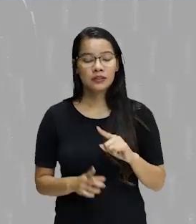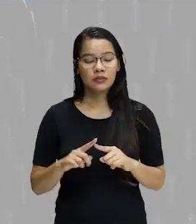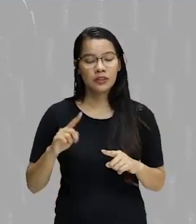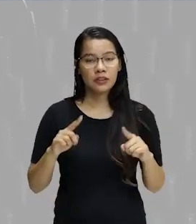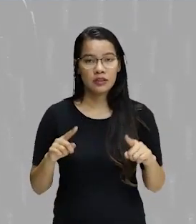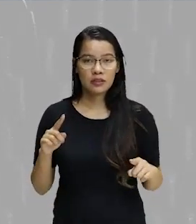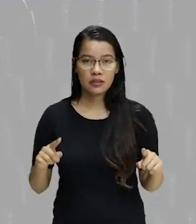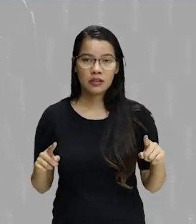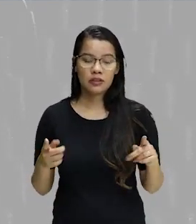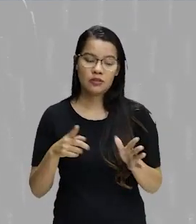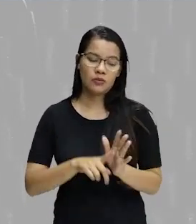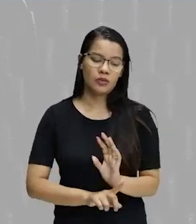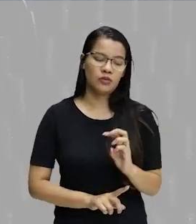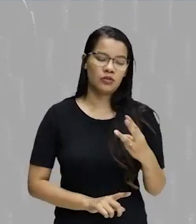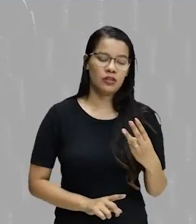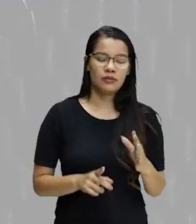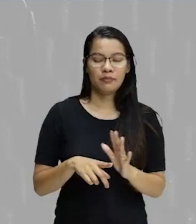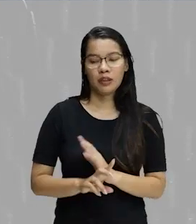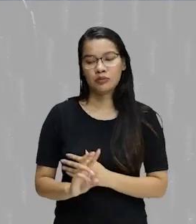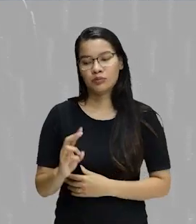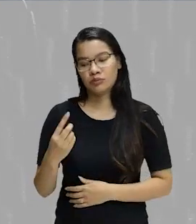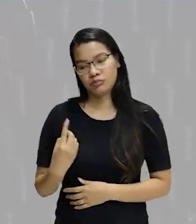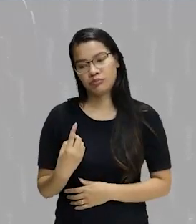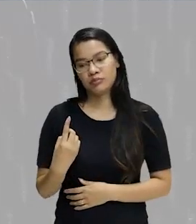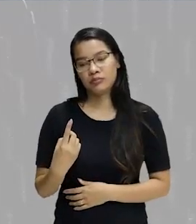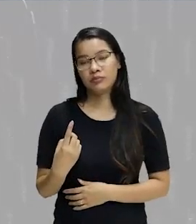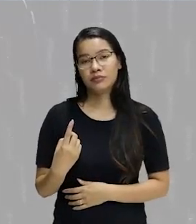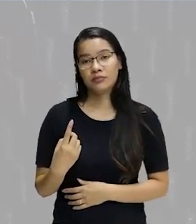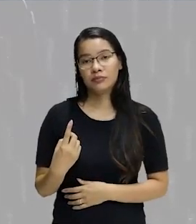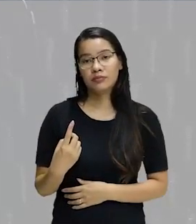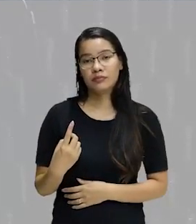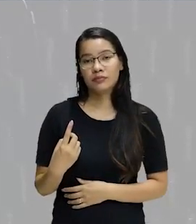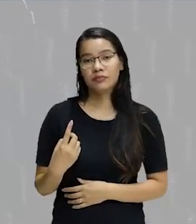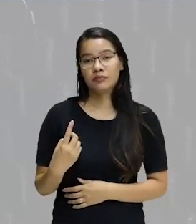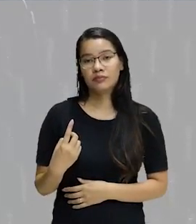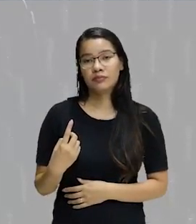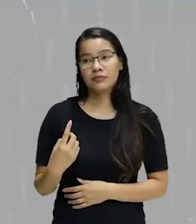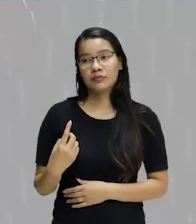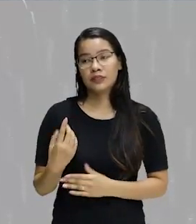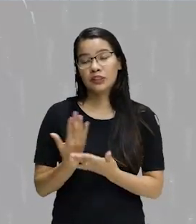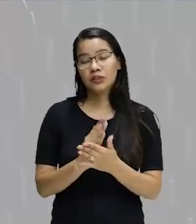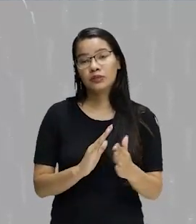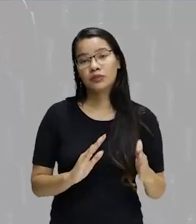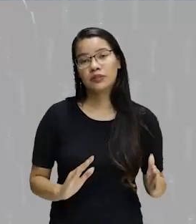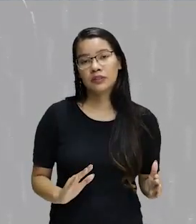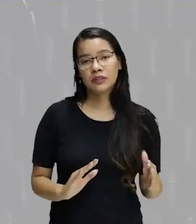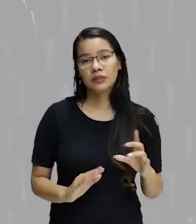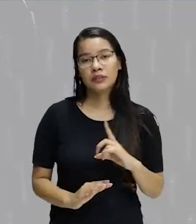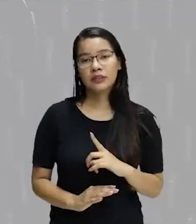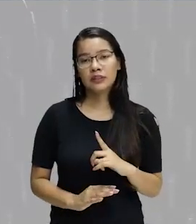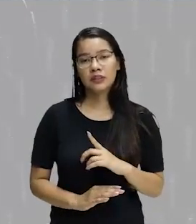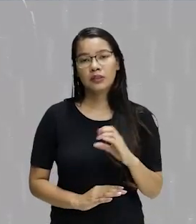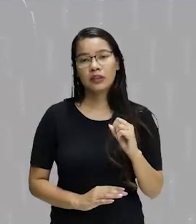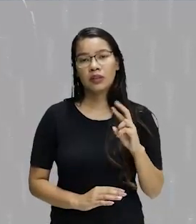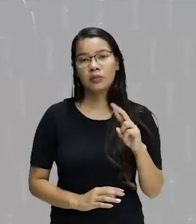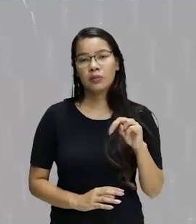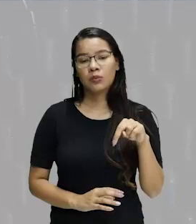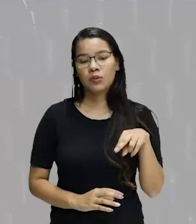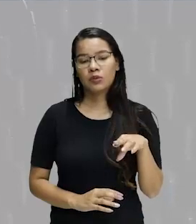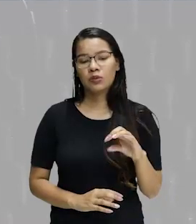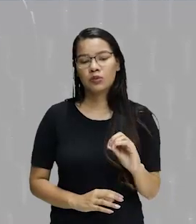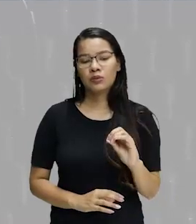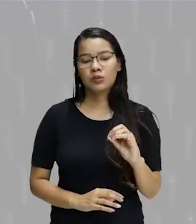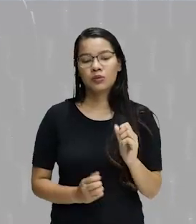olha só, de -3, -1, tudo bem? E ao final eu vou ter o carbono com